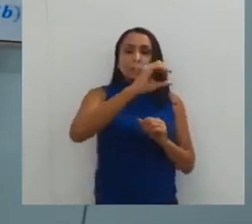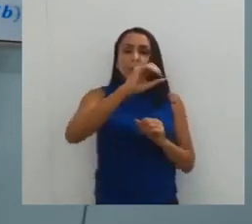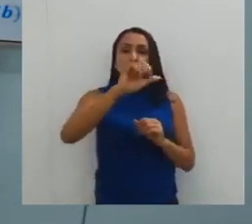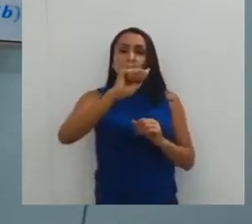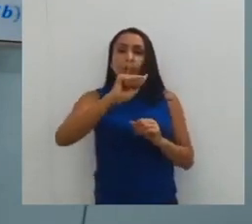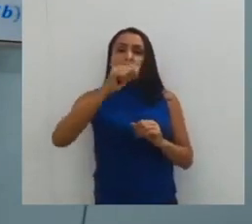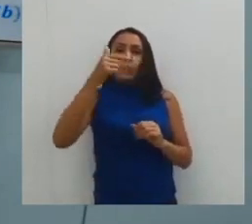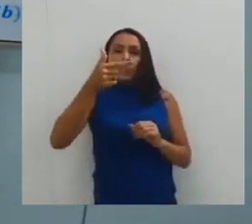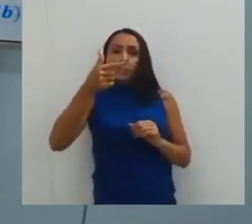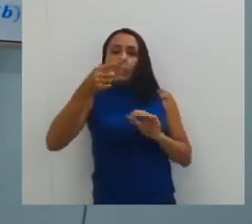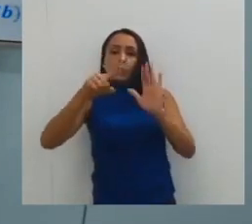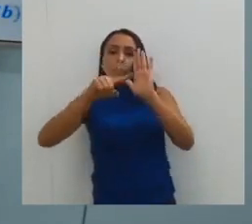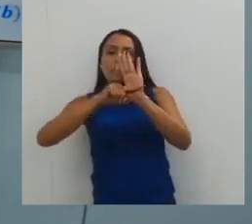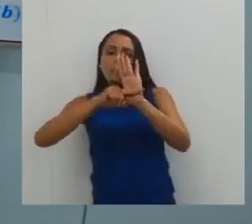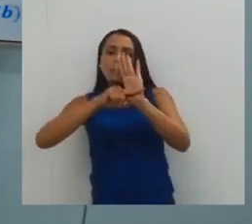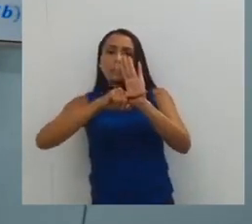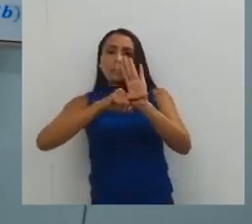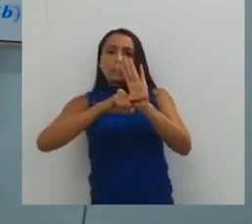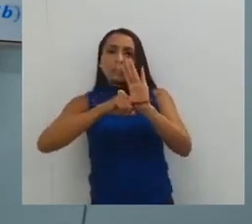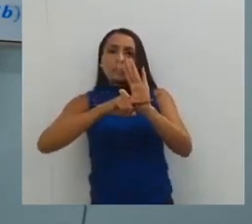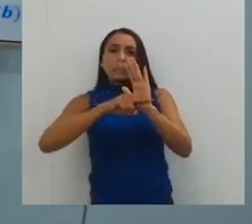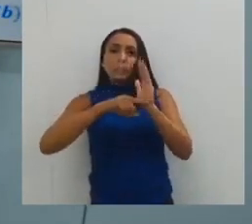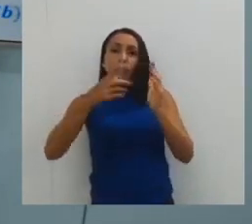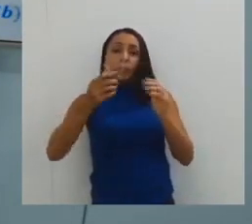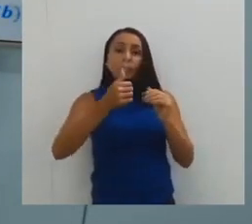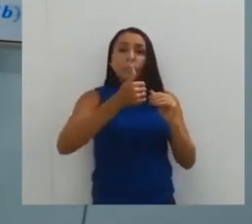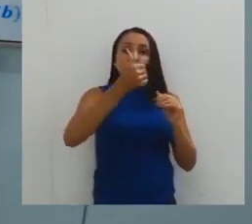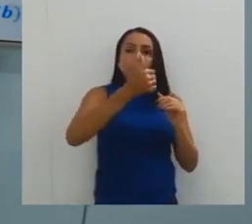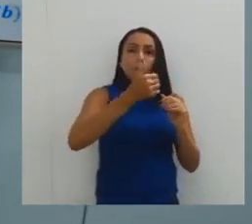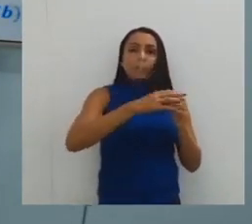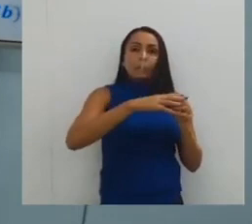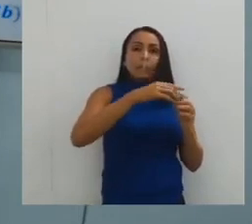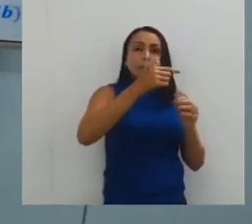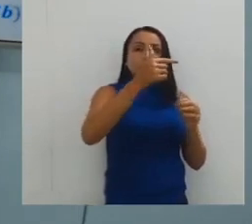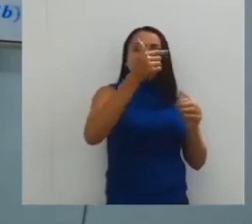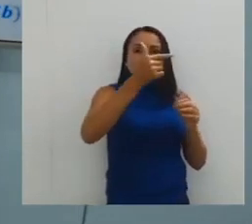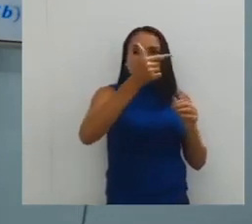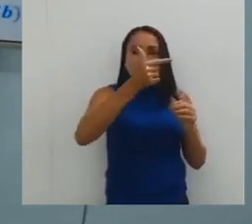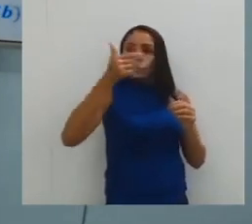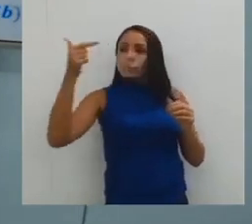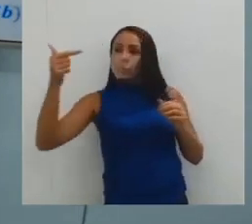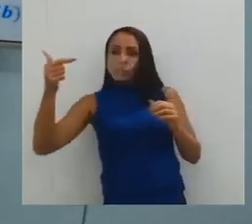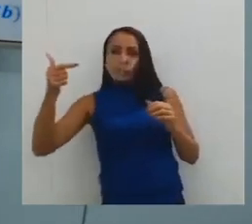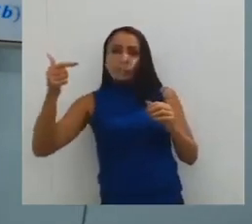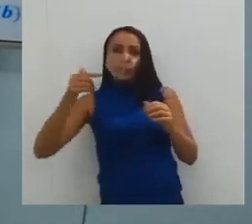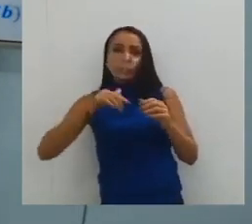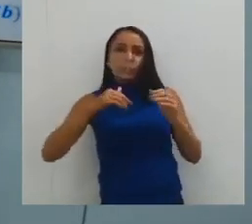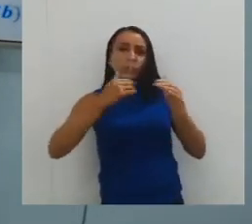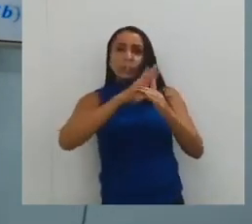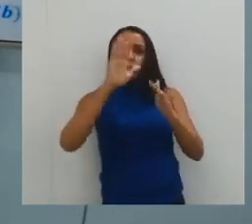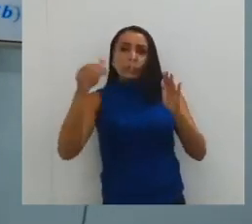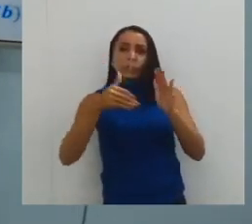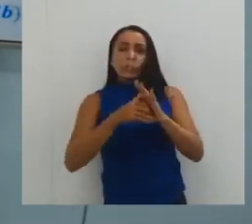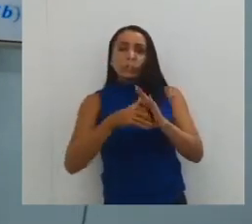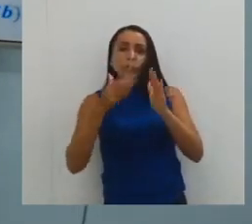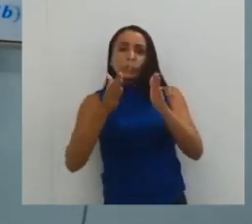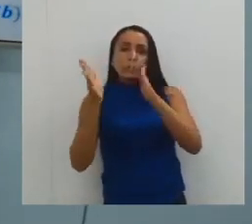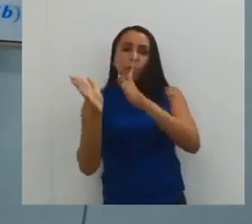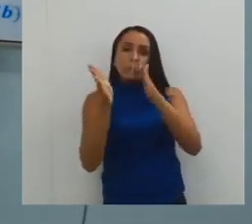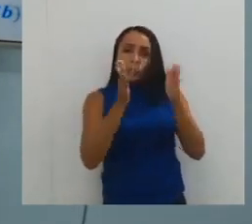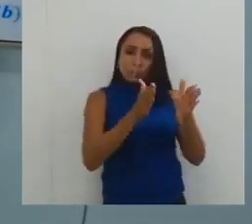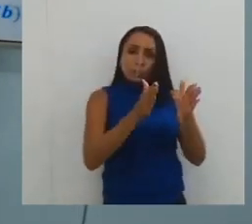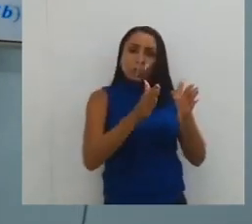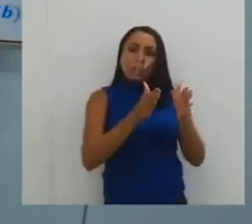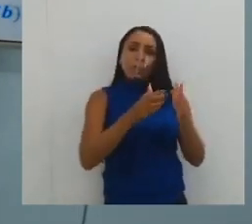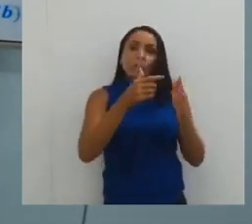quadrado menos ao quadrado, ó, primeira parte ao quadrado e a segunda parte ao quadrado, todos que faz parte da primeira parte, tudo ao